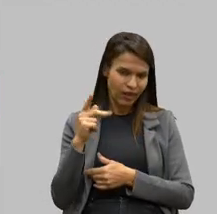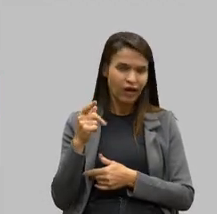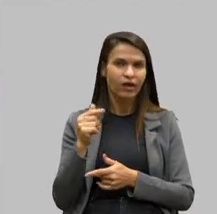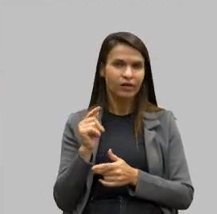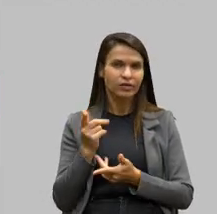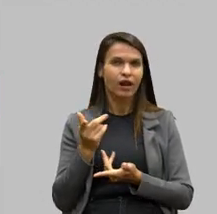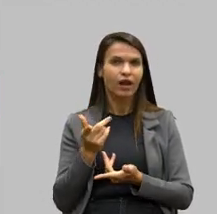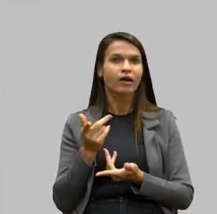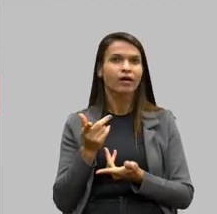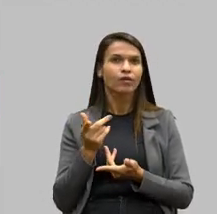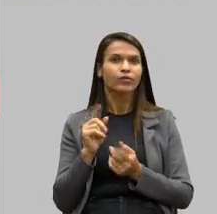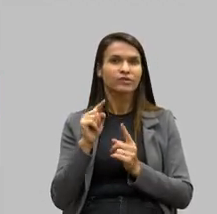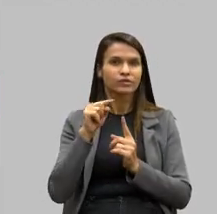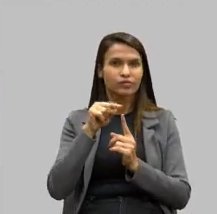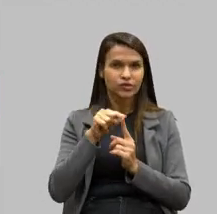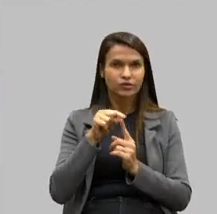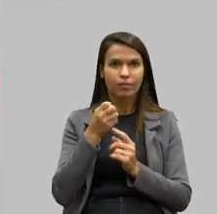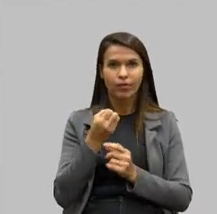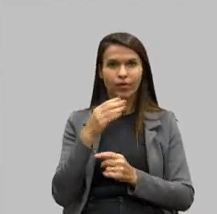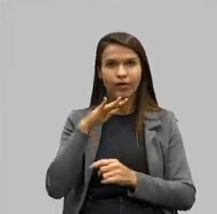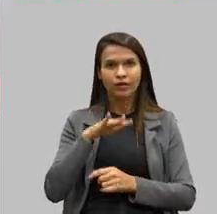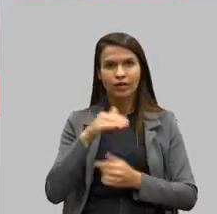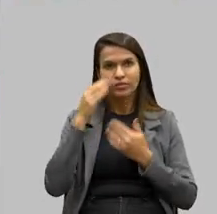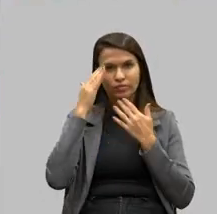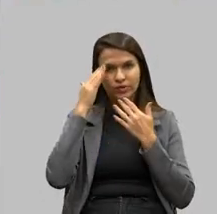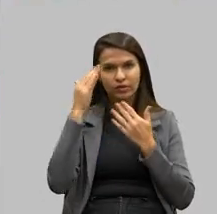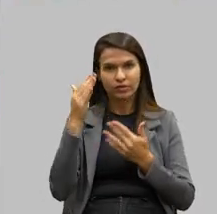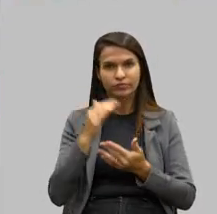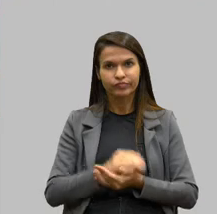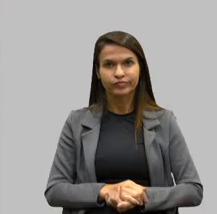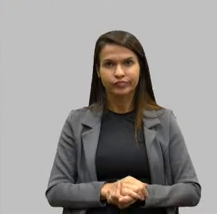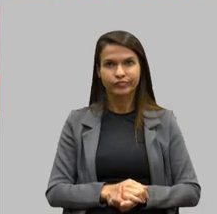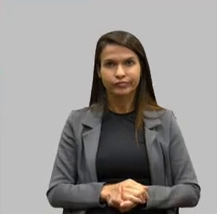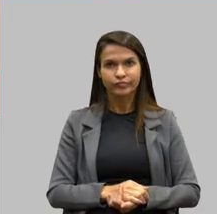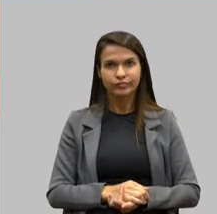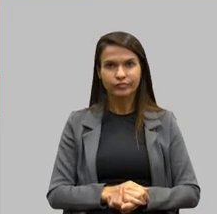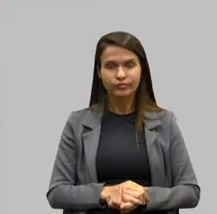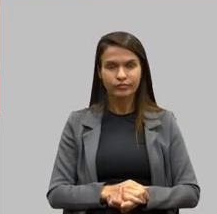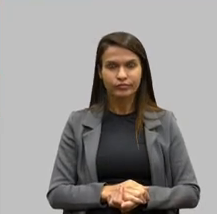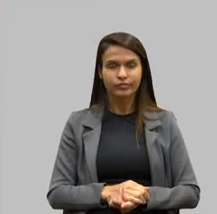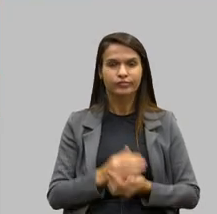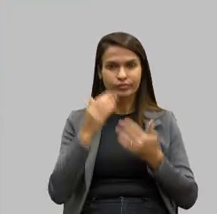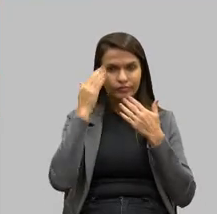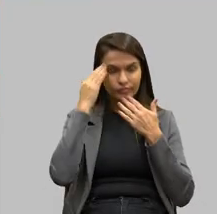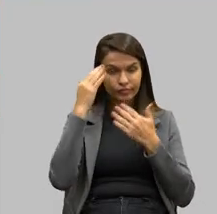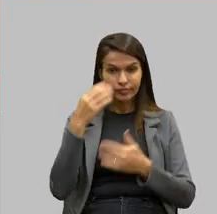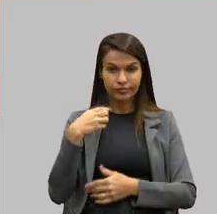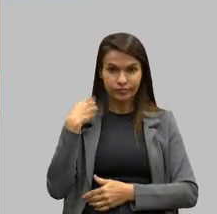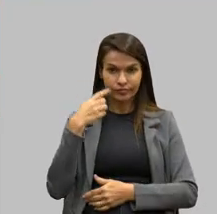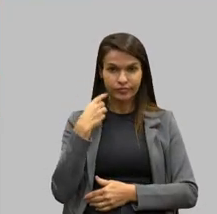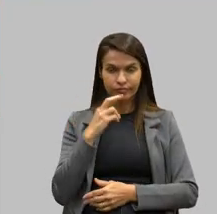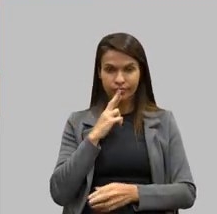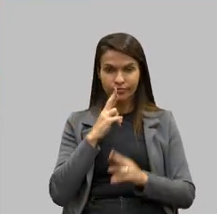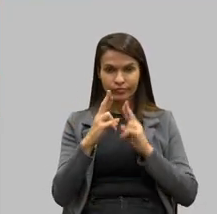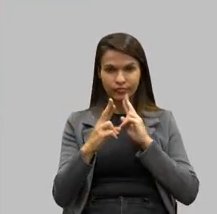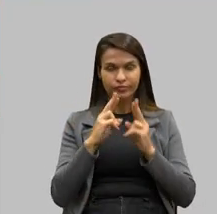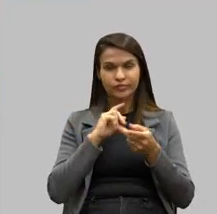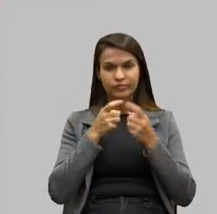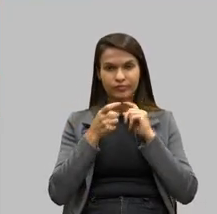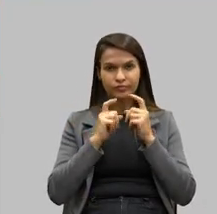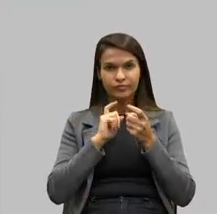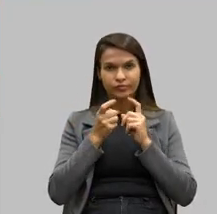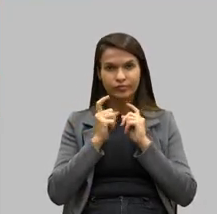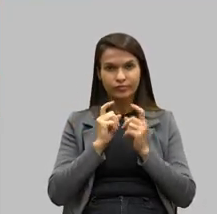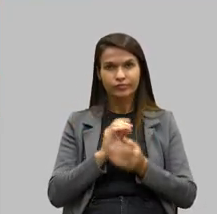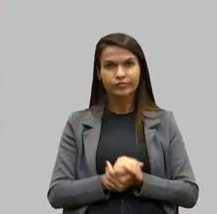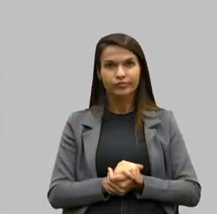para isso. Boa tarde e obrigado. Essas são minhas considerações. Obrigada, deputado. Para responder os questionamentos, o deputado Enes Cândido,